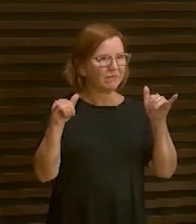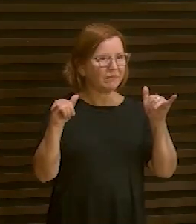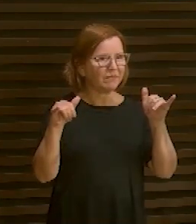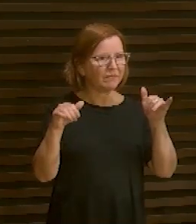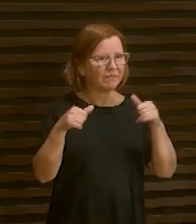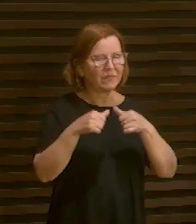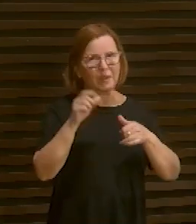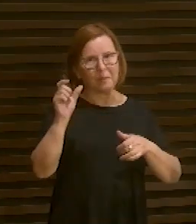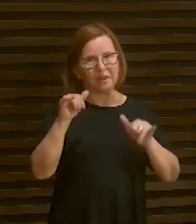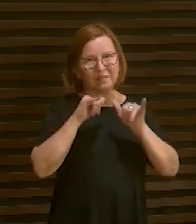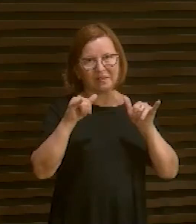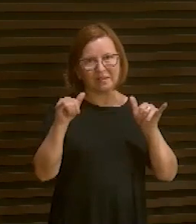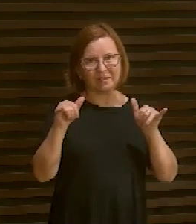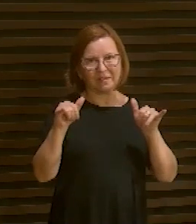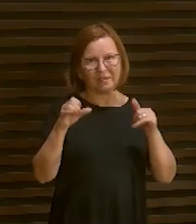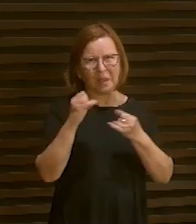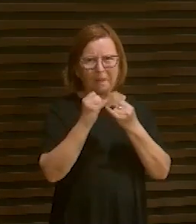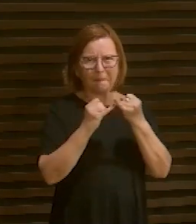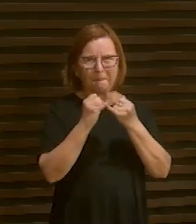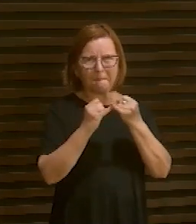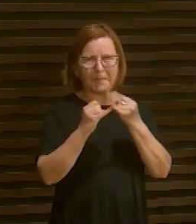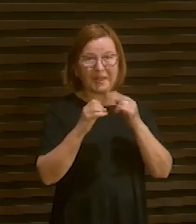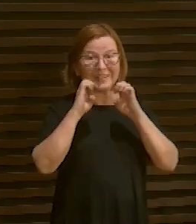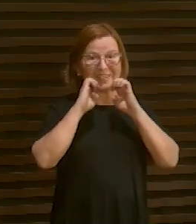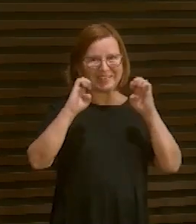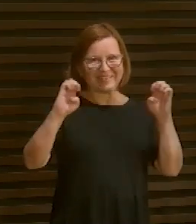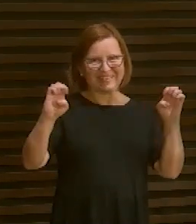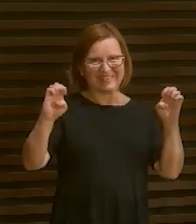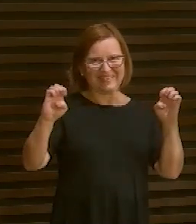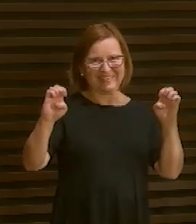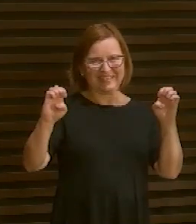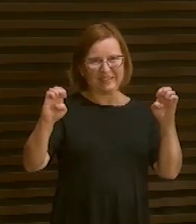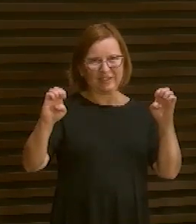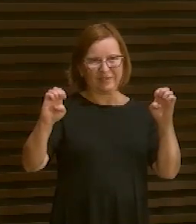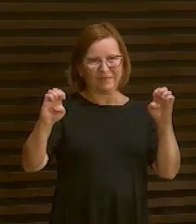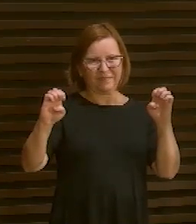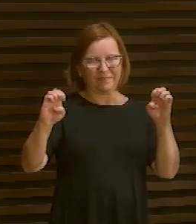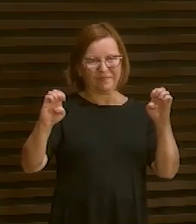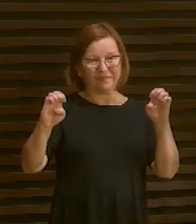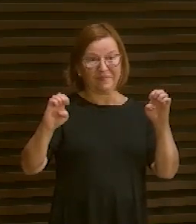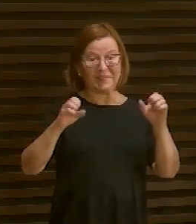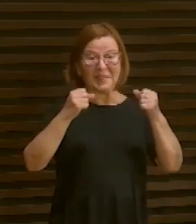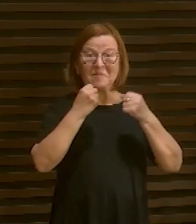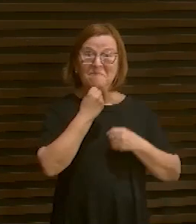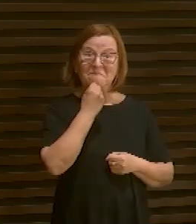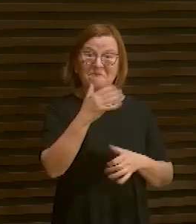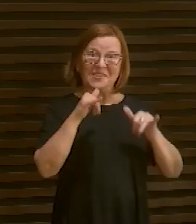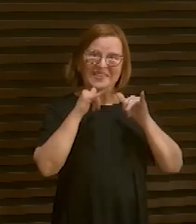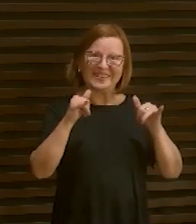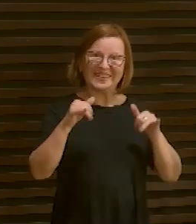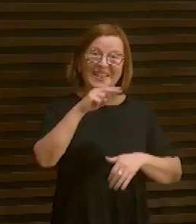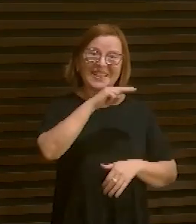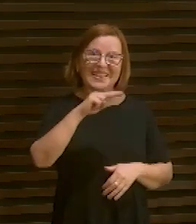Essa palavra declarar aqui é muito parecida com o Evangelho. É a boa notícia do nome do